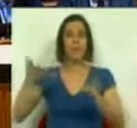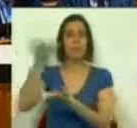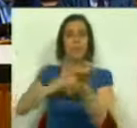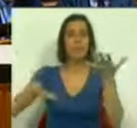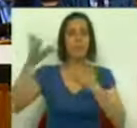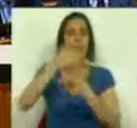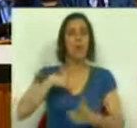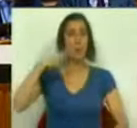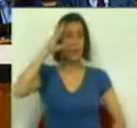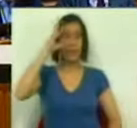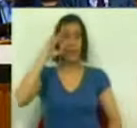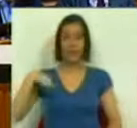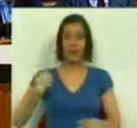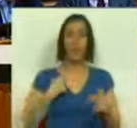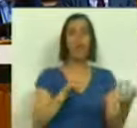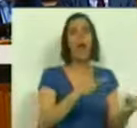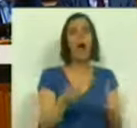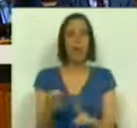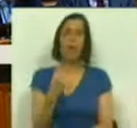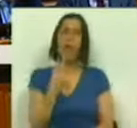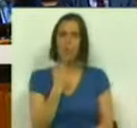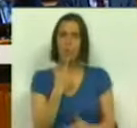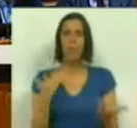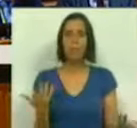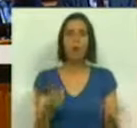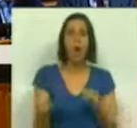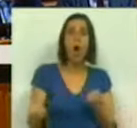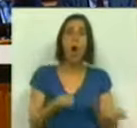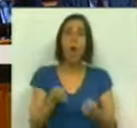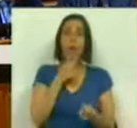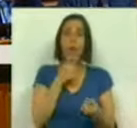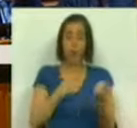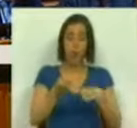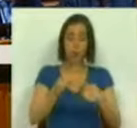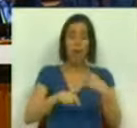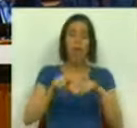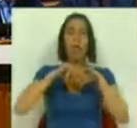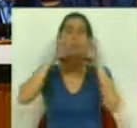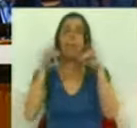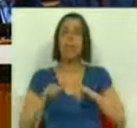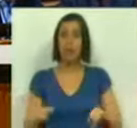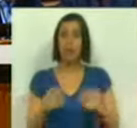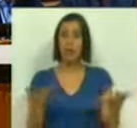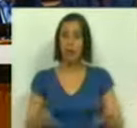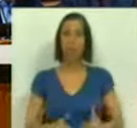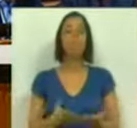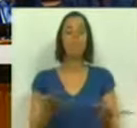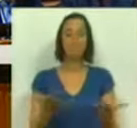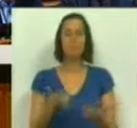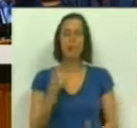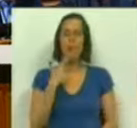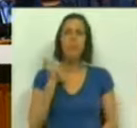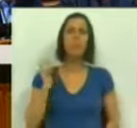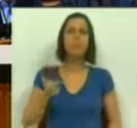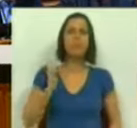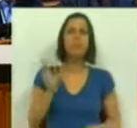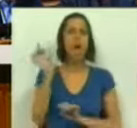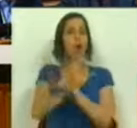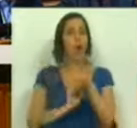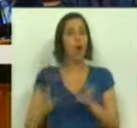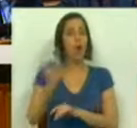trouxe, como todos sabemos, alterações significativas na organização do comércio internacional. Durante várias